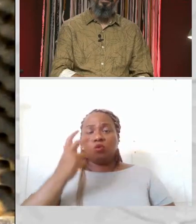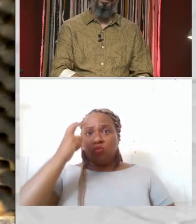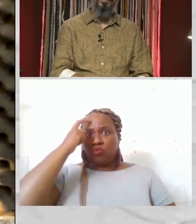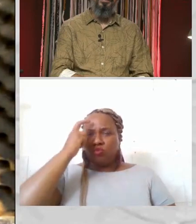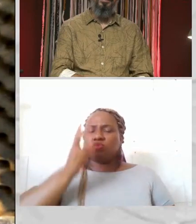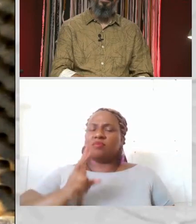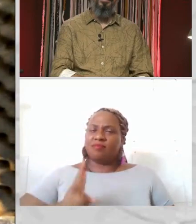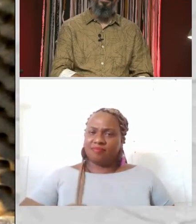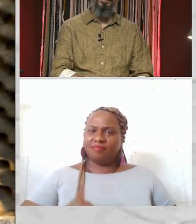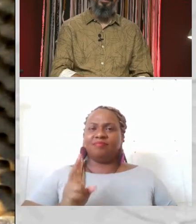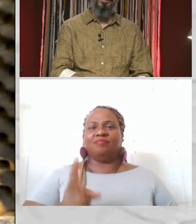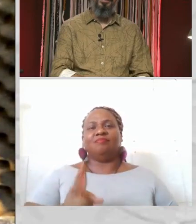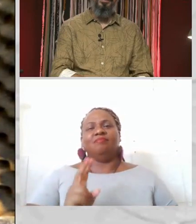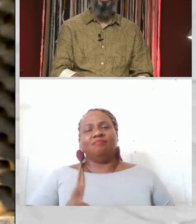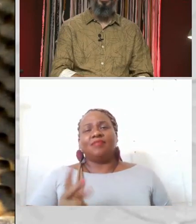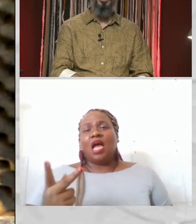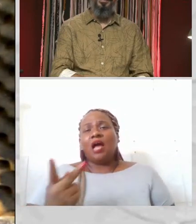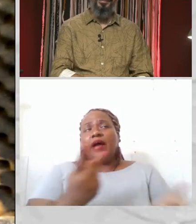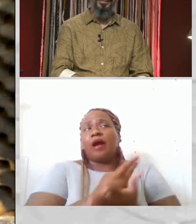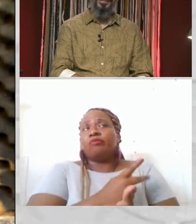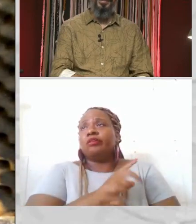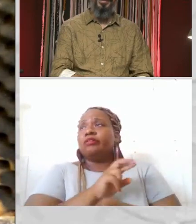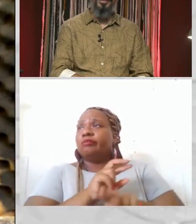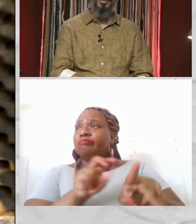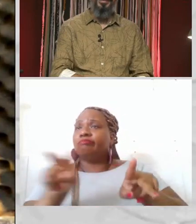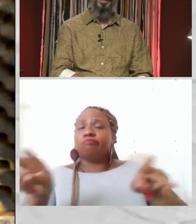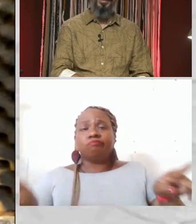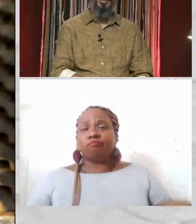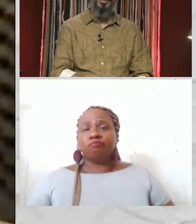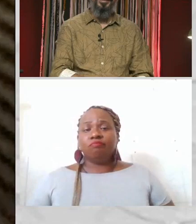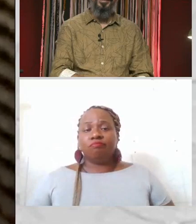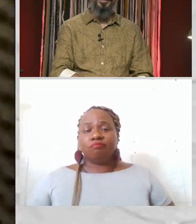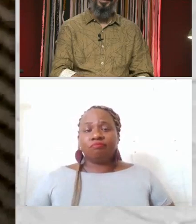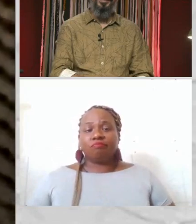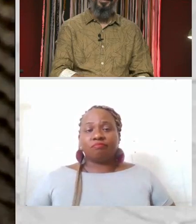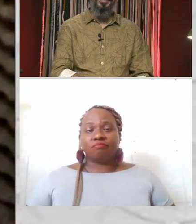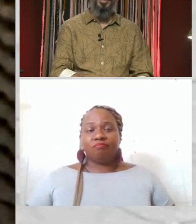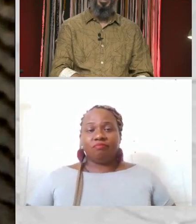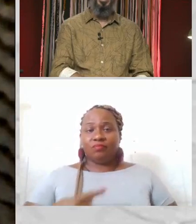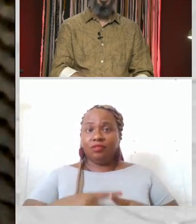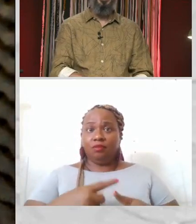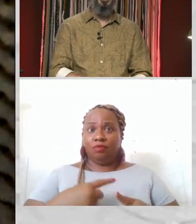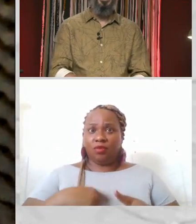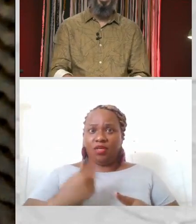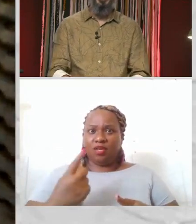fazendo, apesar dos pesares. Sabe por quê? Nós não temos mandatos.